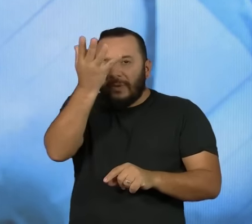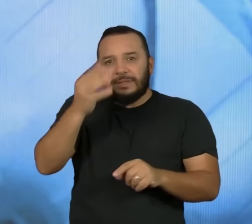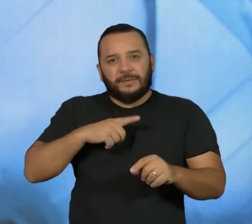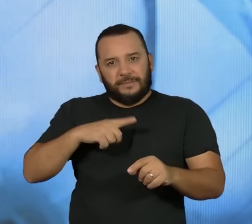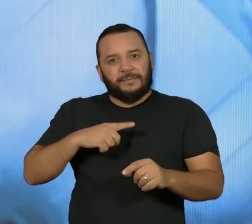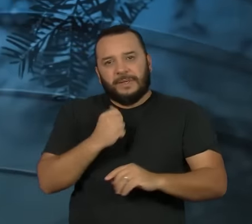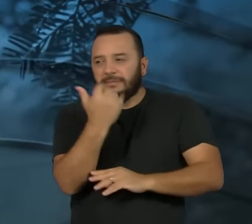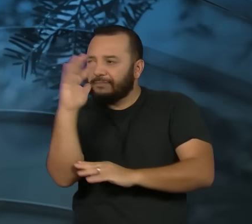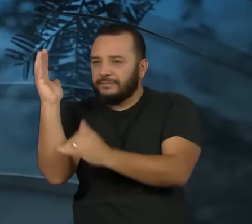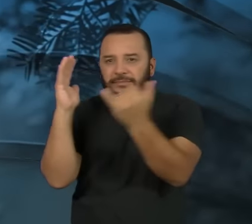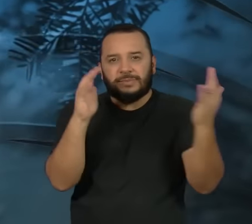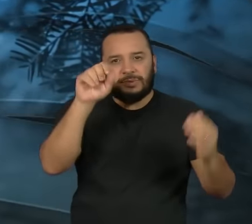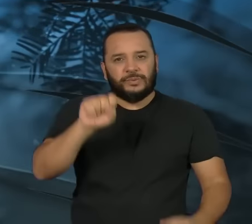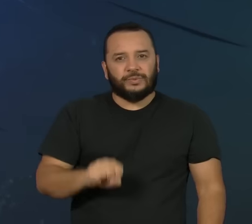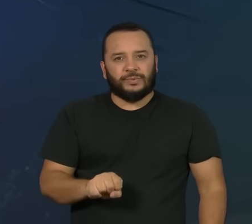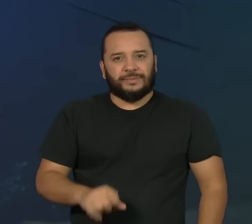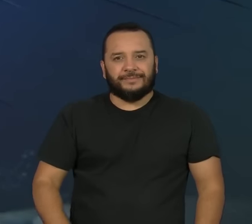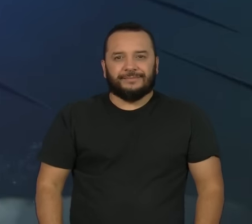país.